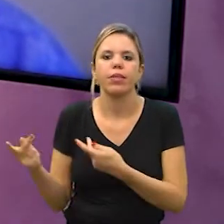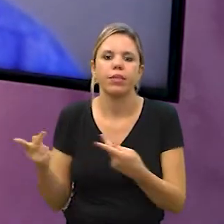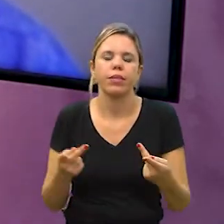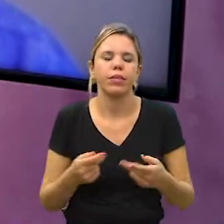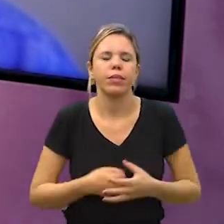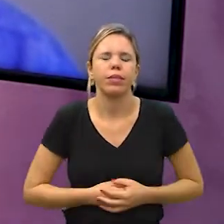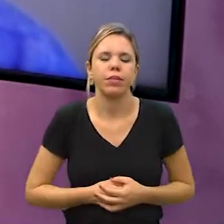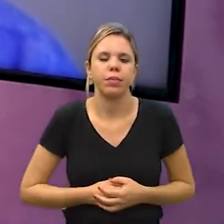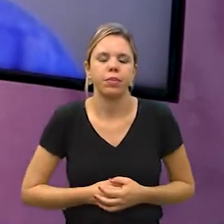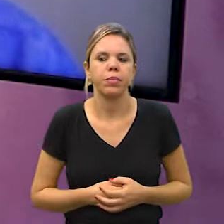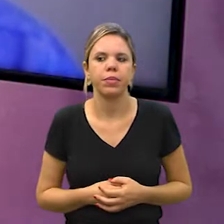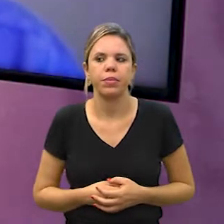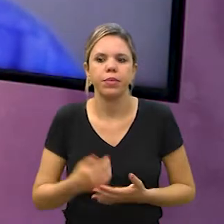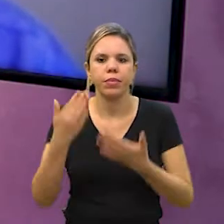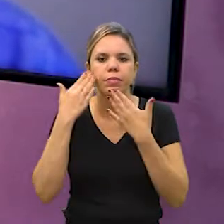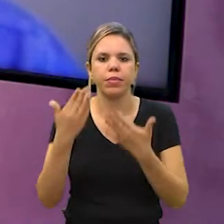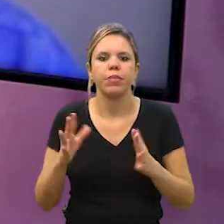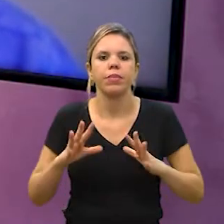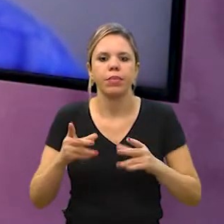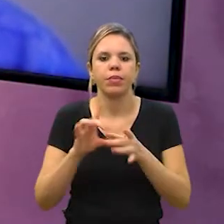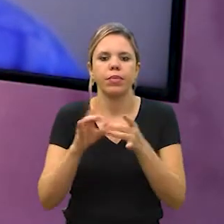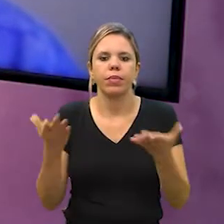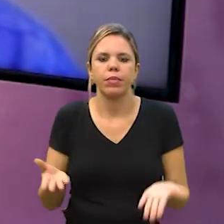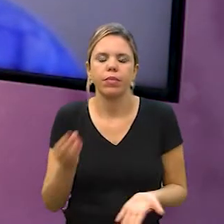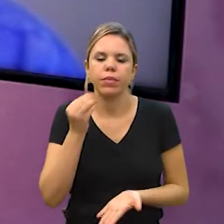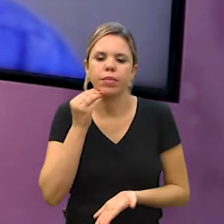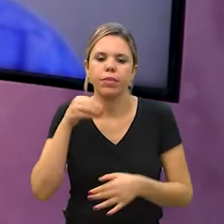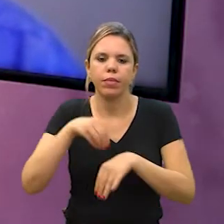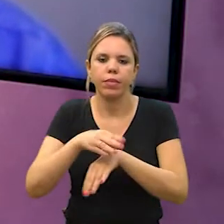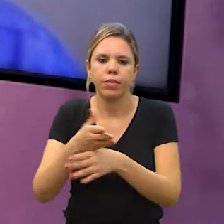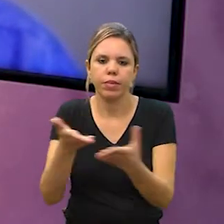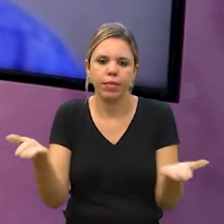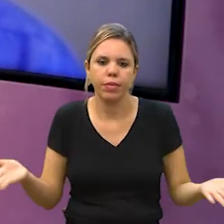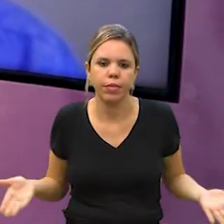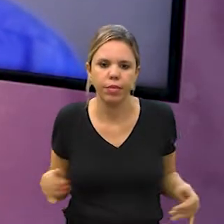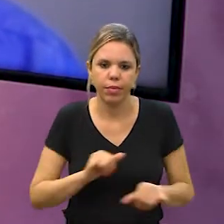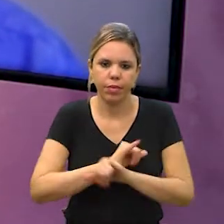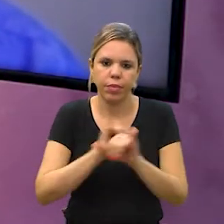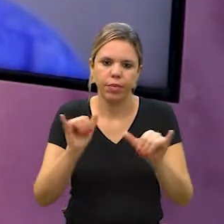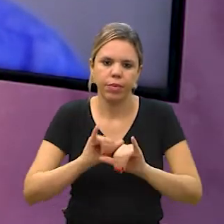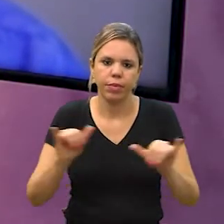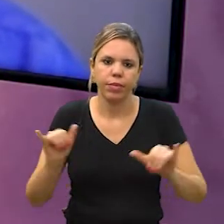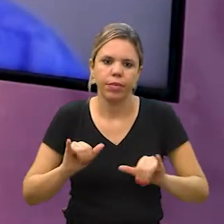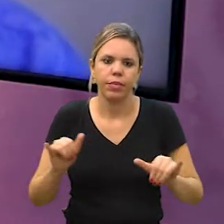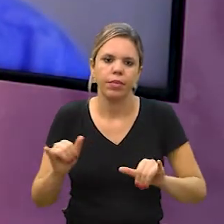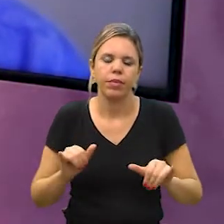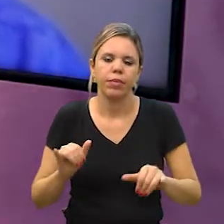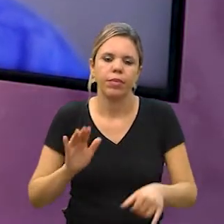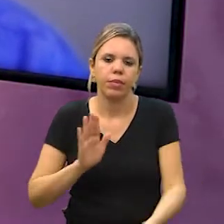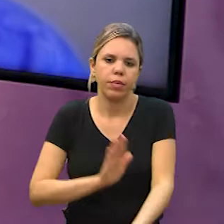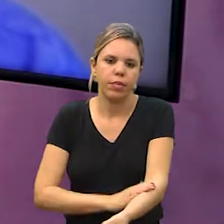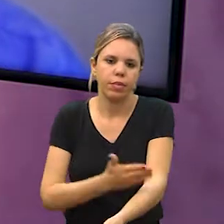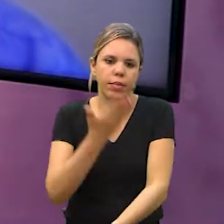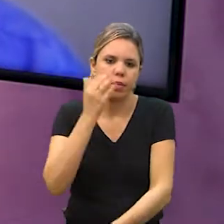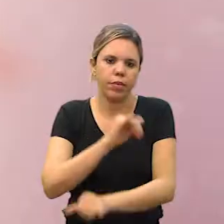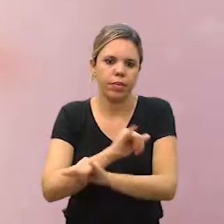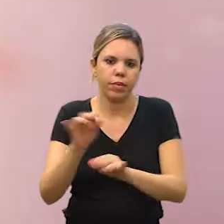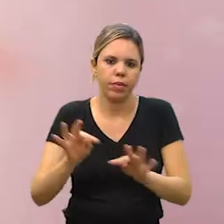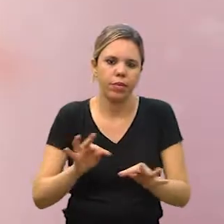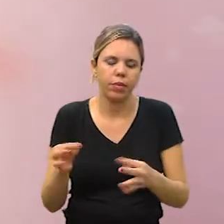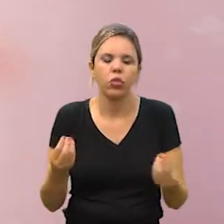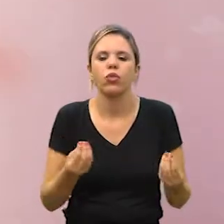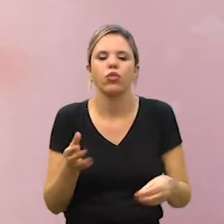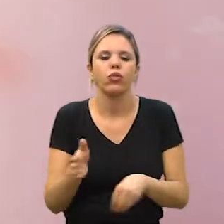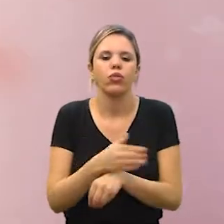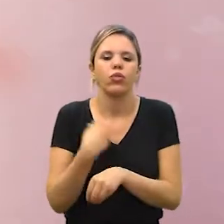aceitar o nosso convite Obrigado por permitir sua oportunidade de divulgar a hipertensão arterial